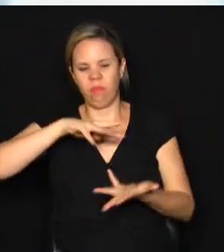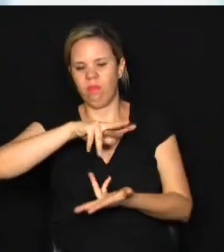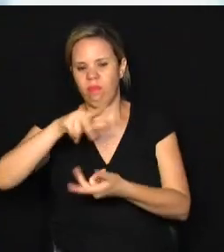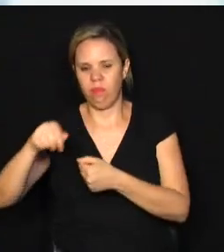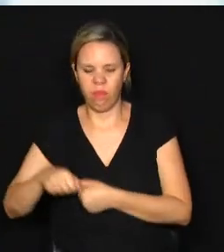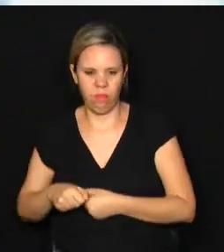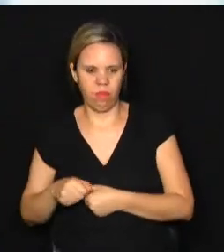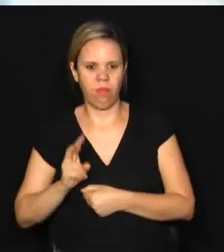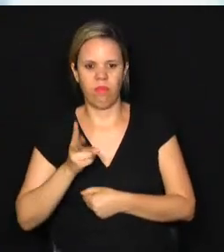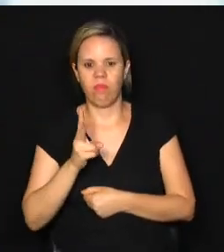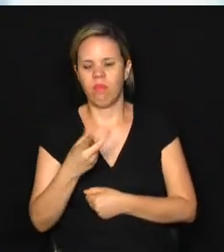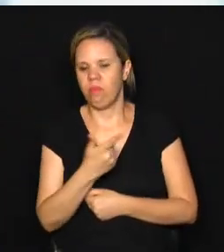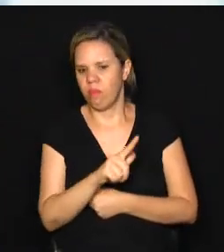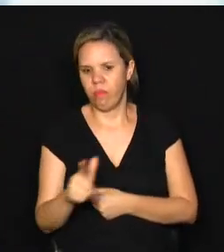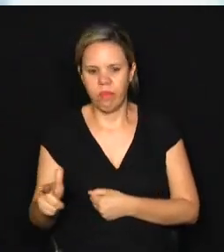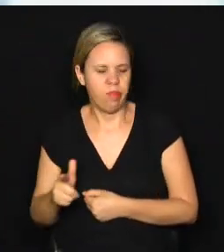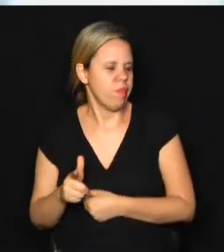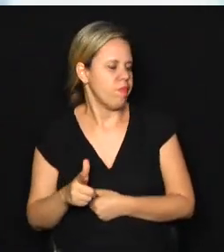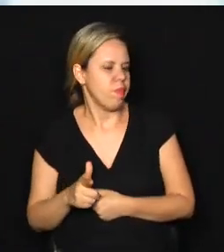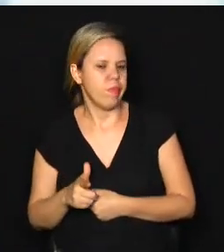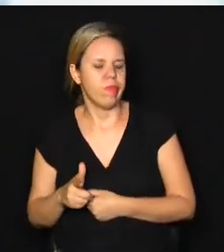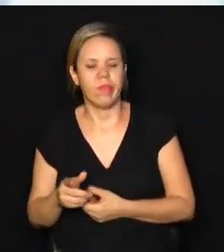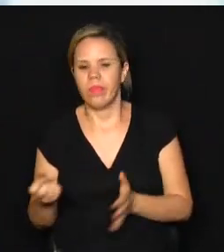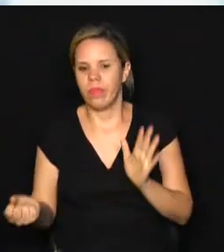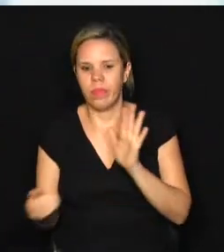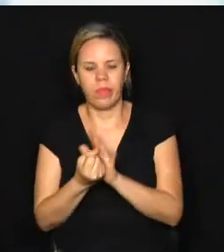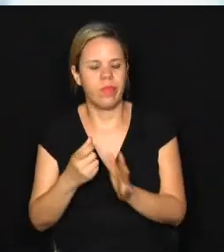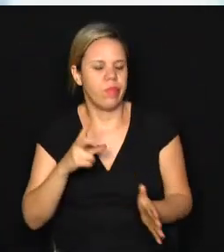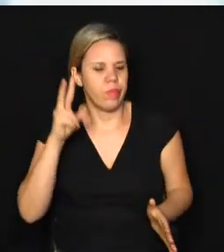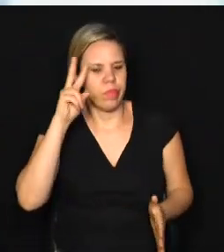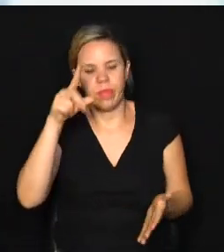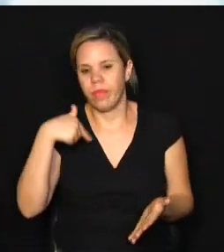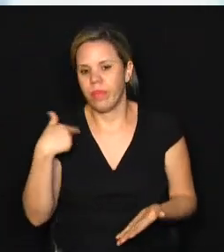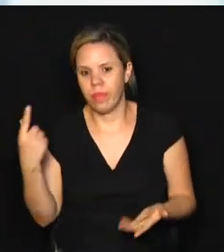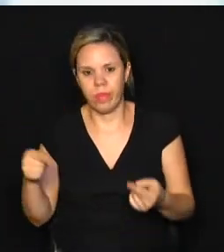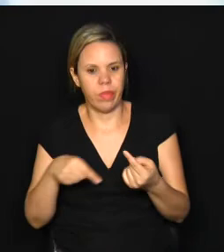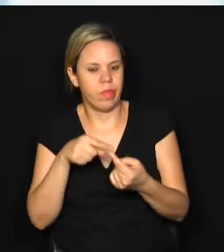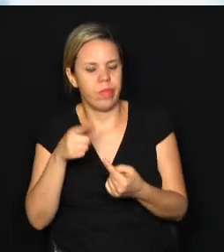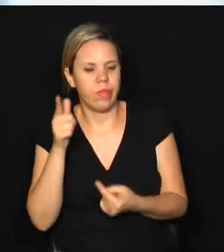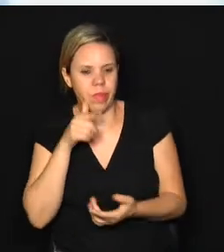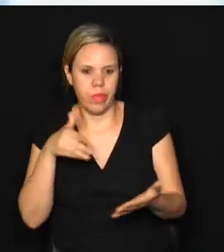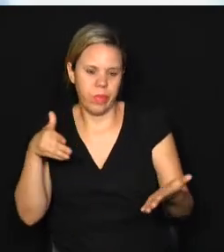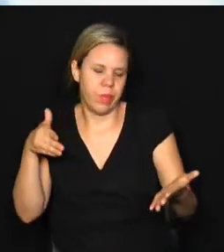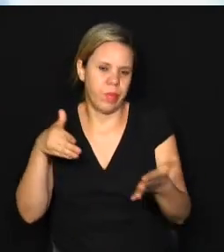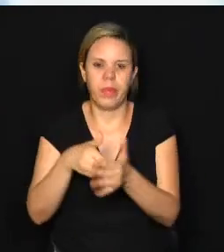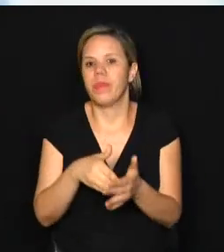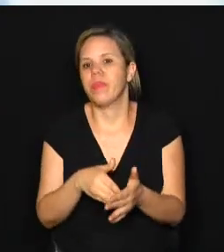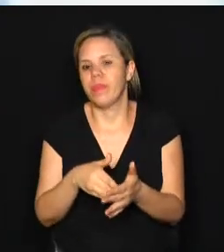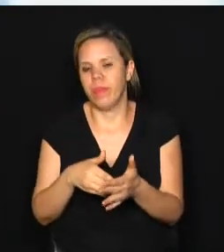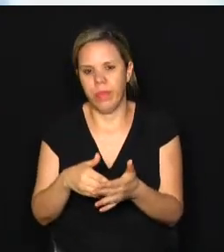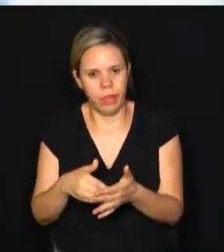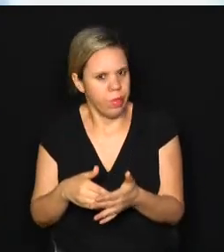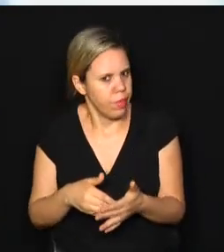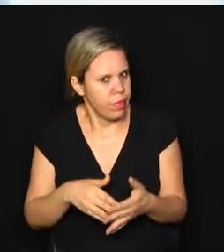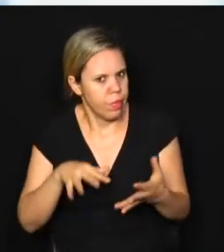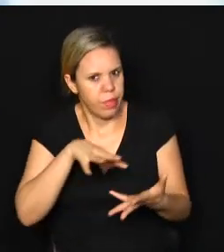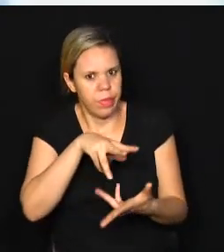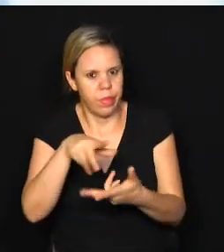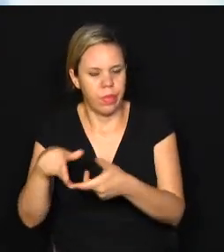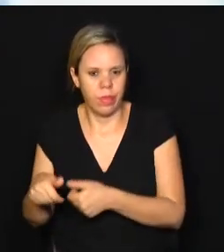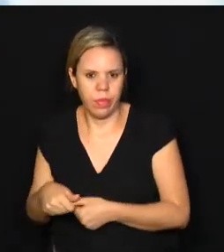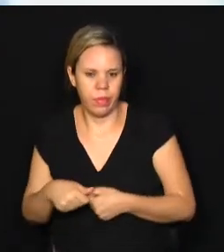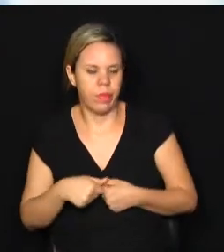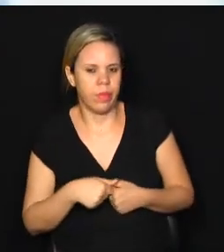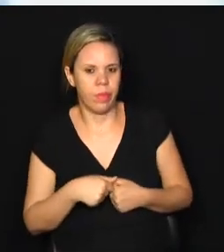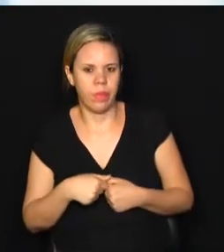é sem precedente na história. E justamente agora que a gente atingiu o limite estabelecido, né, o limite da Terra. Recentemente, há